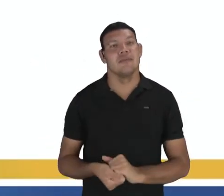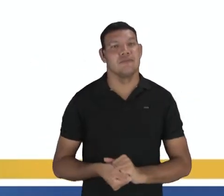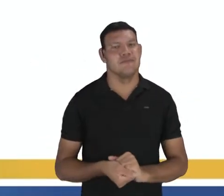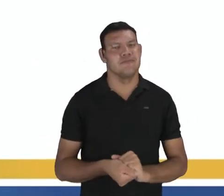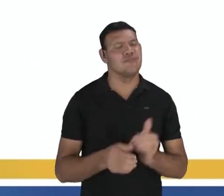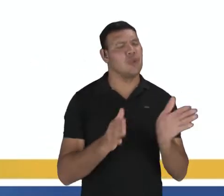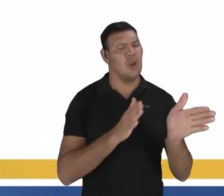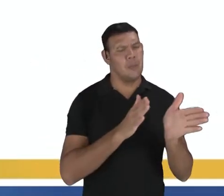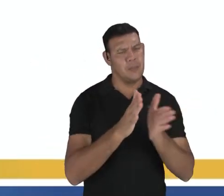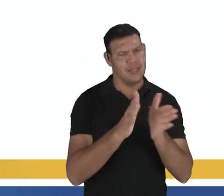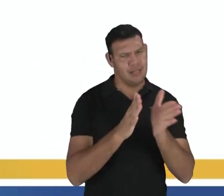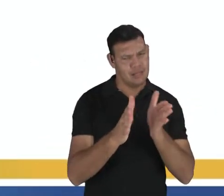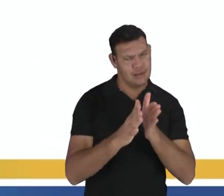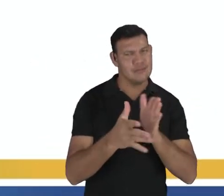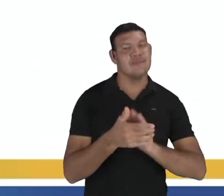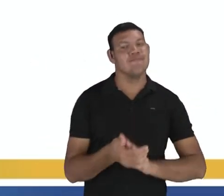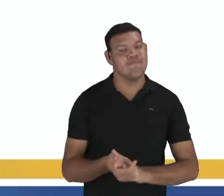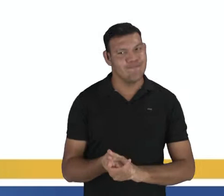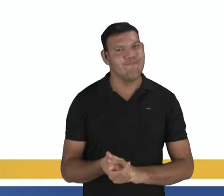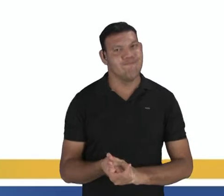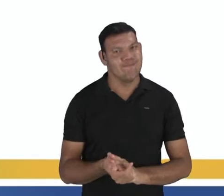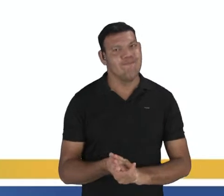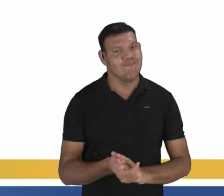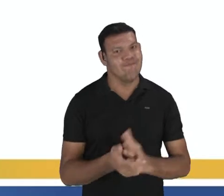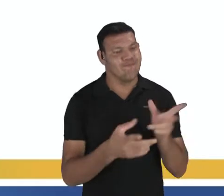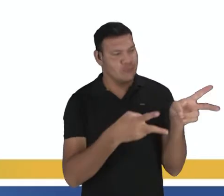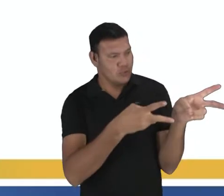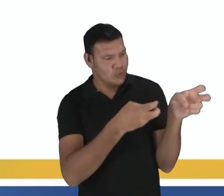todo um processo para se extrair, porque é